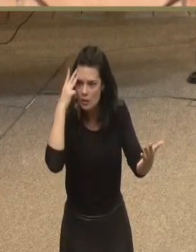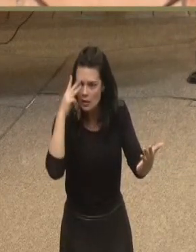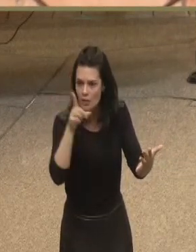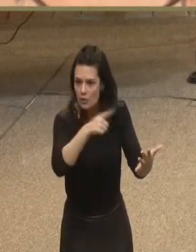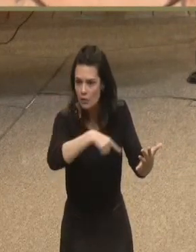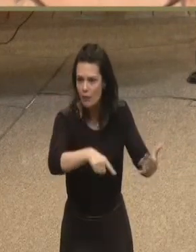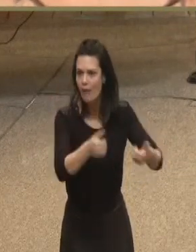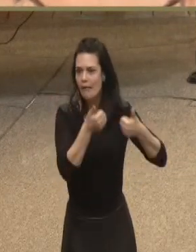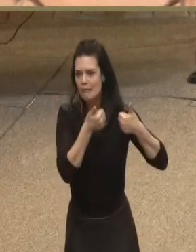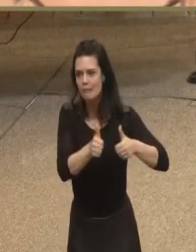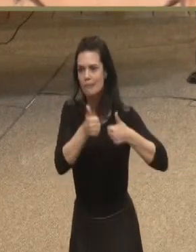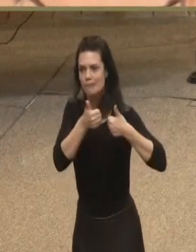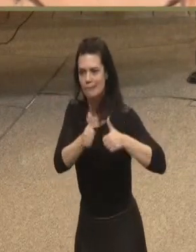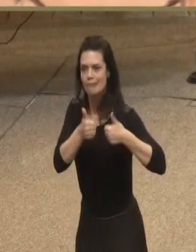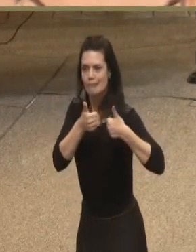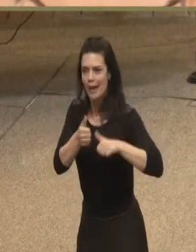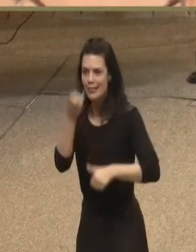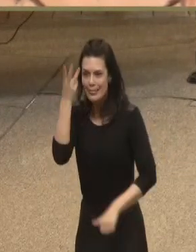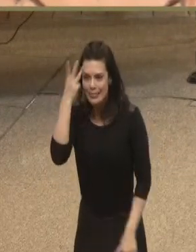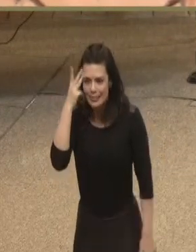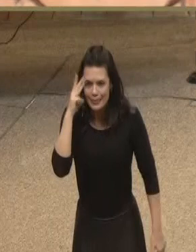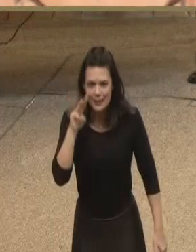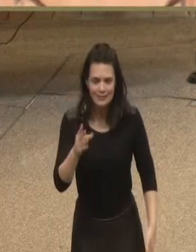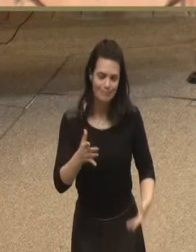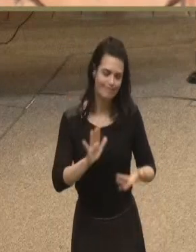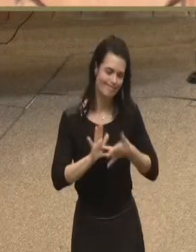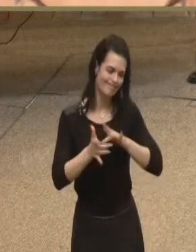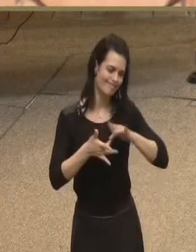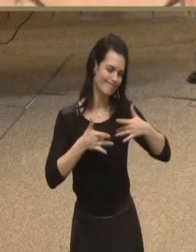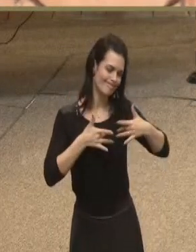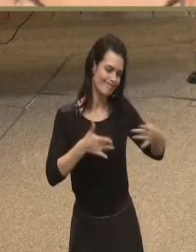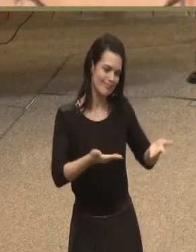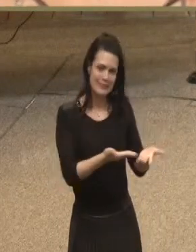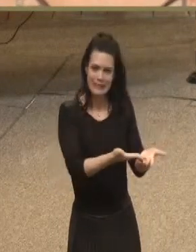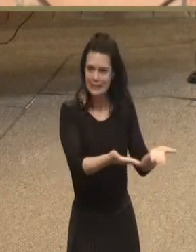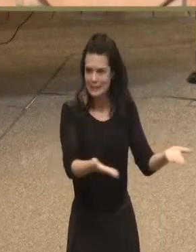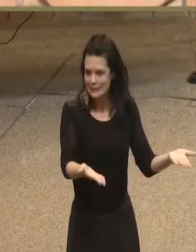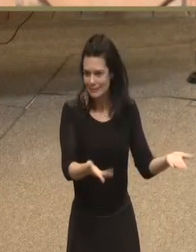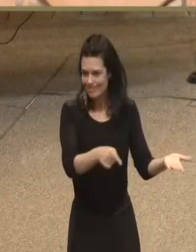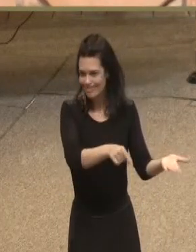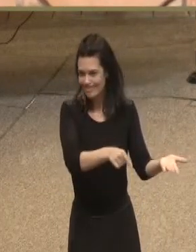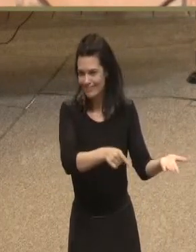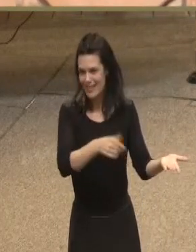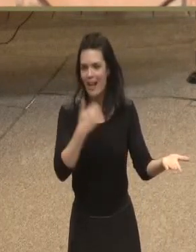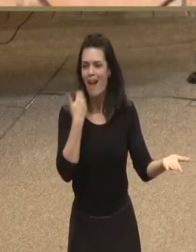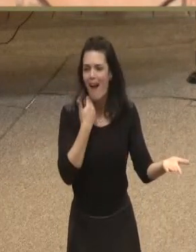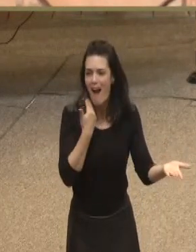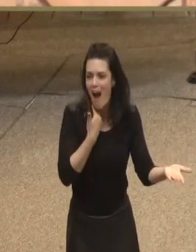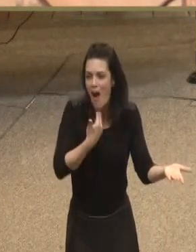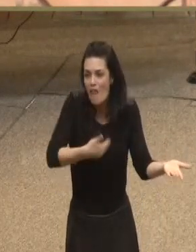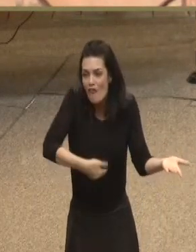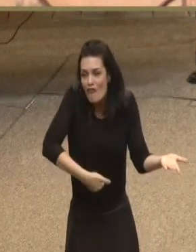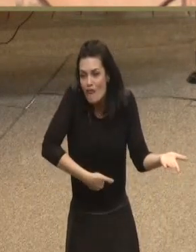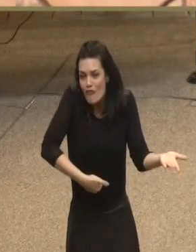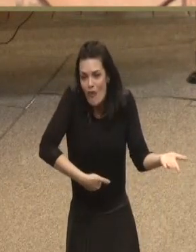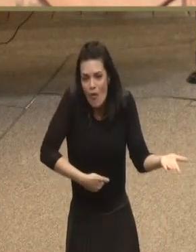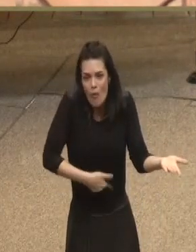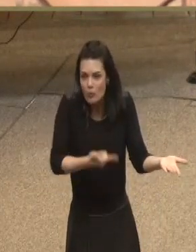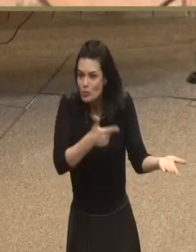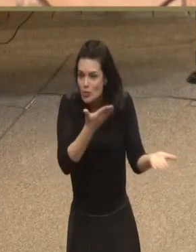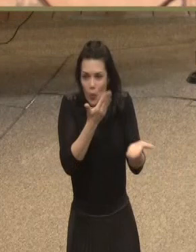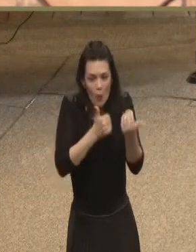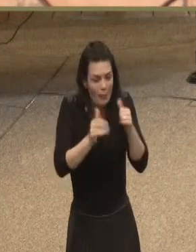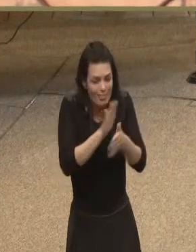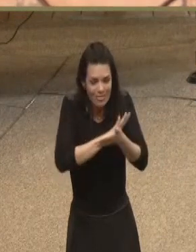multidão seguia ao Senhor Jesus, e ele então se compadeceu, porque eles não tinham o que